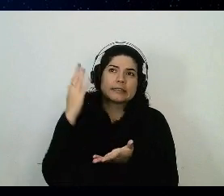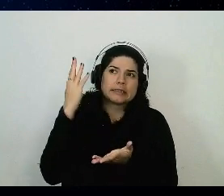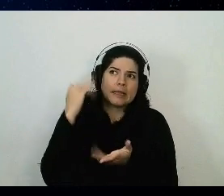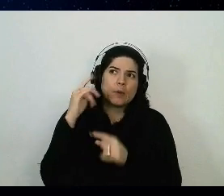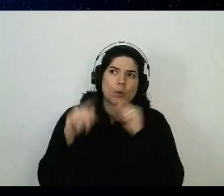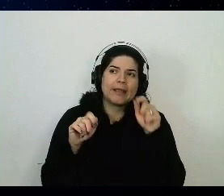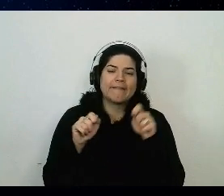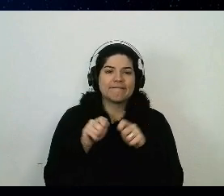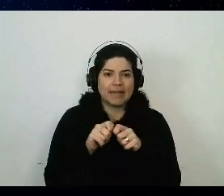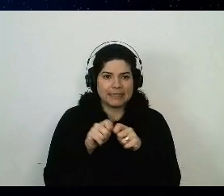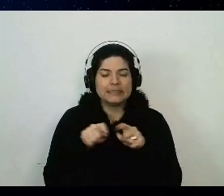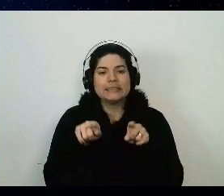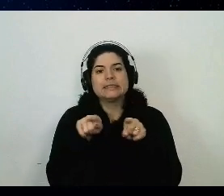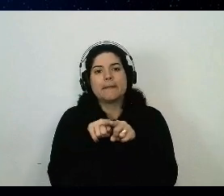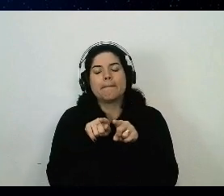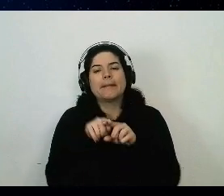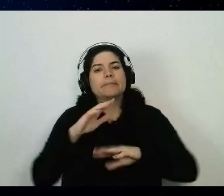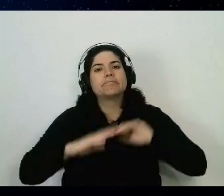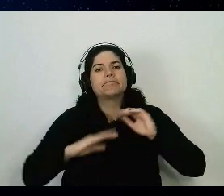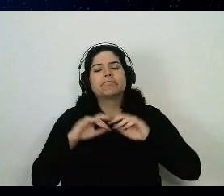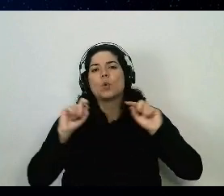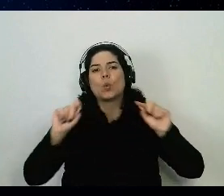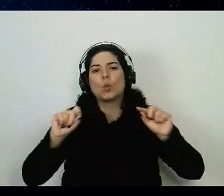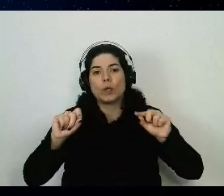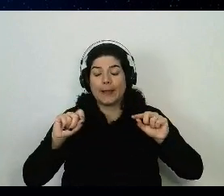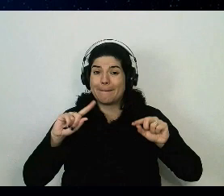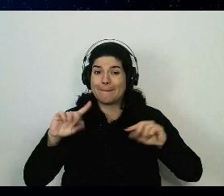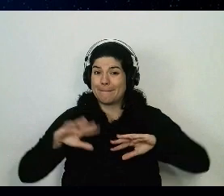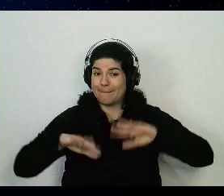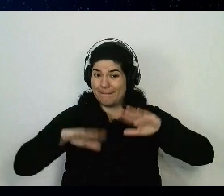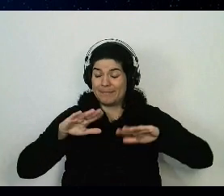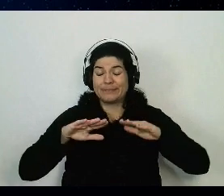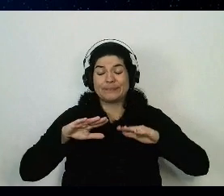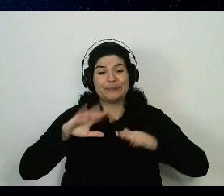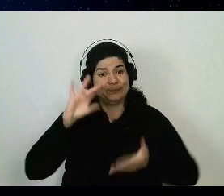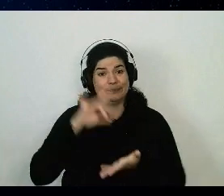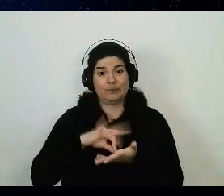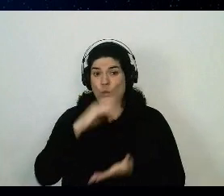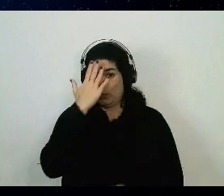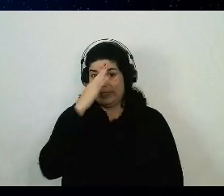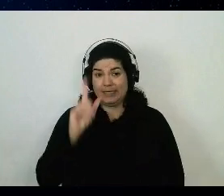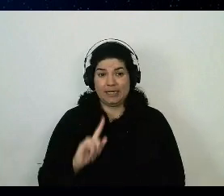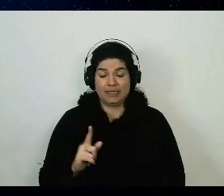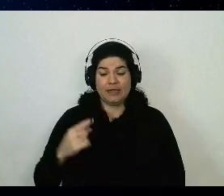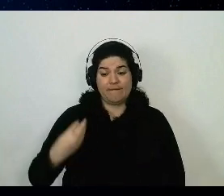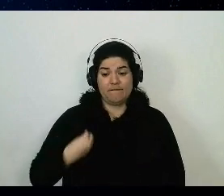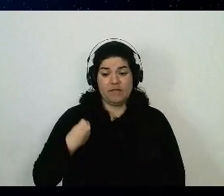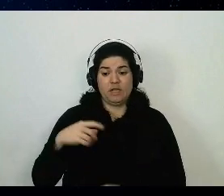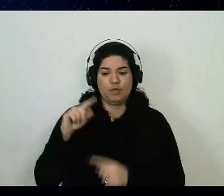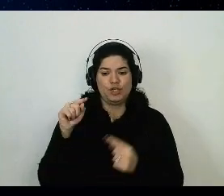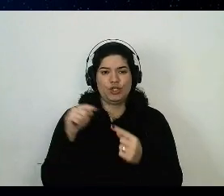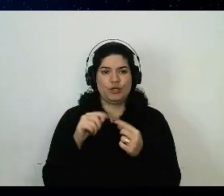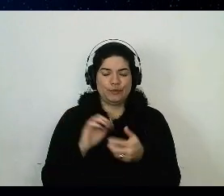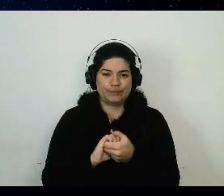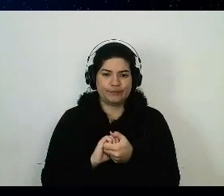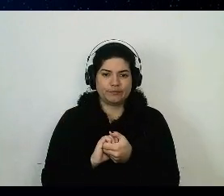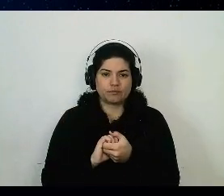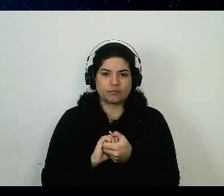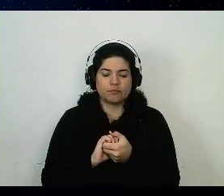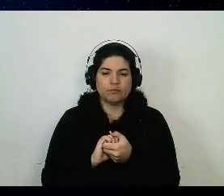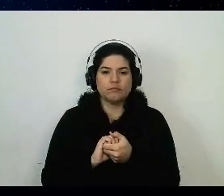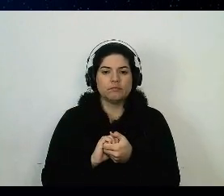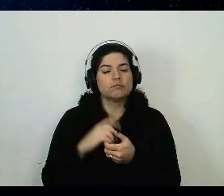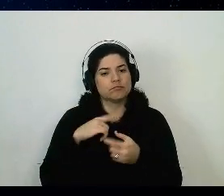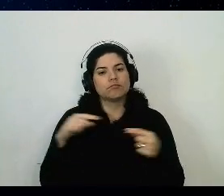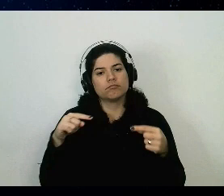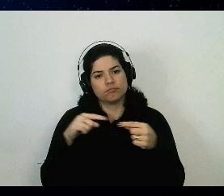fazemos e o que nós fazemos, mas a gente de fato não entende o propósito da nossa vida. Diz Simon Sinek, né, nesse sentido,